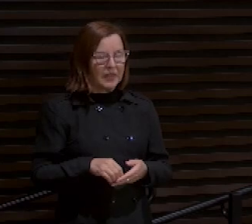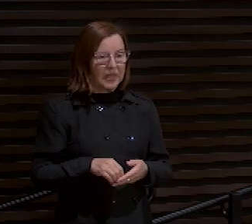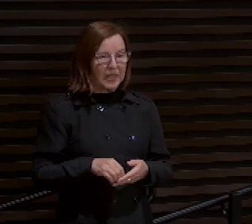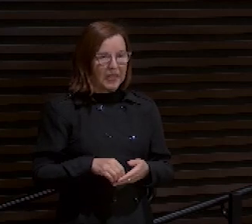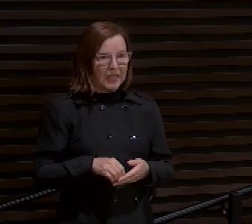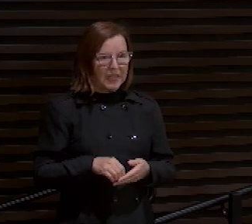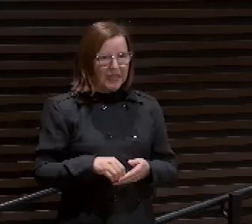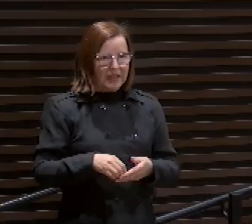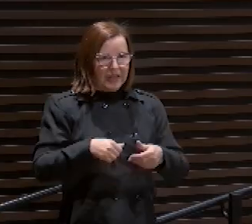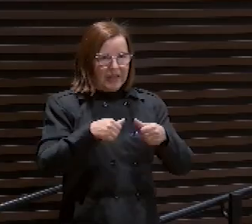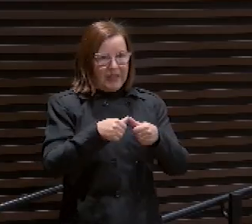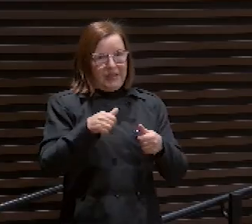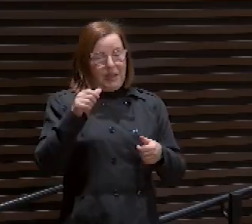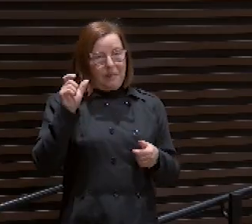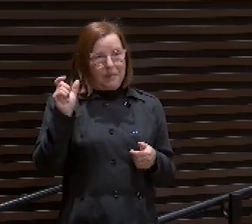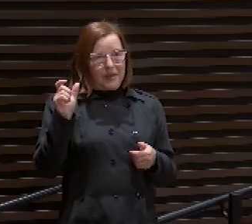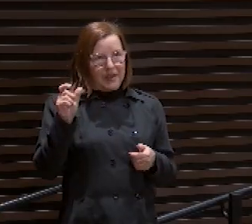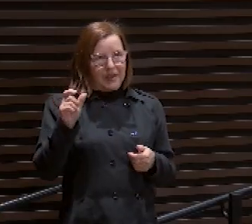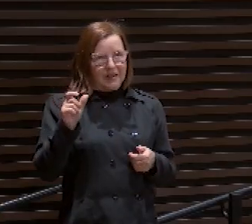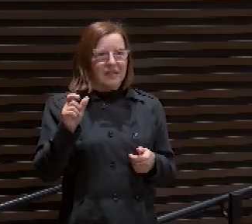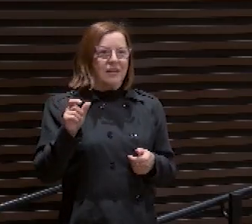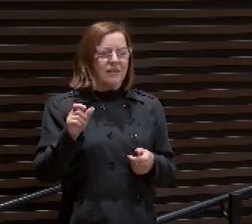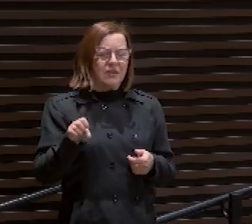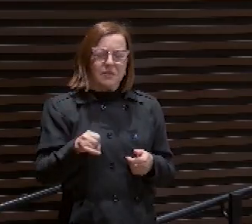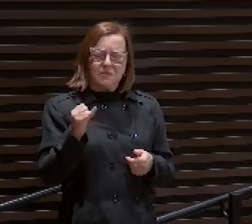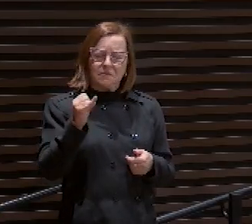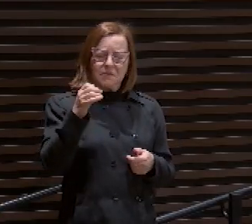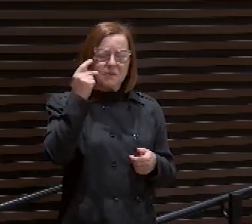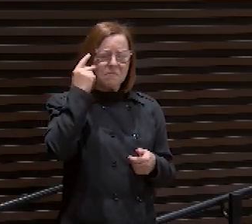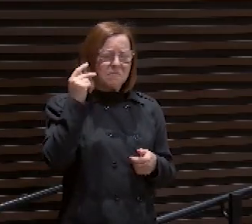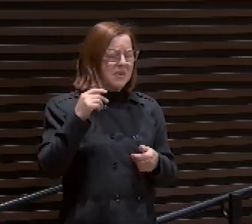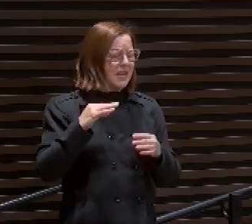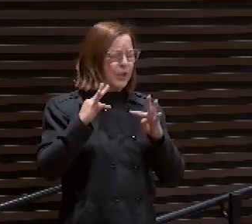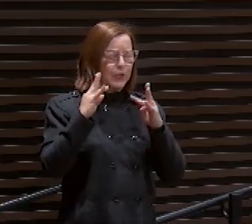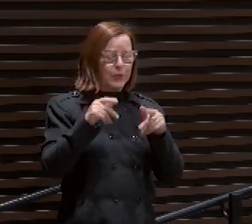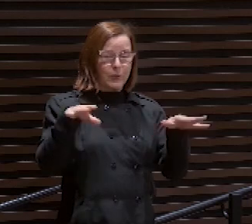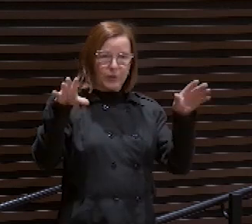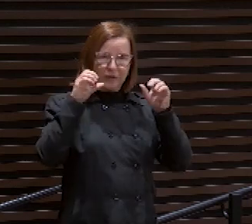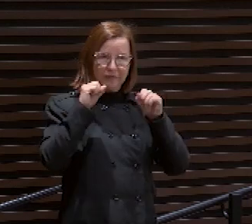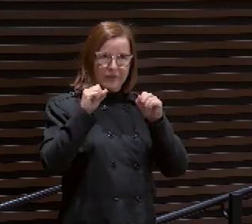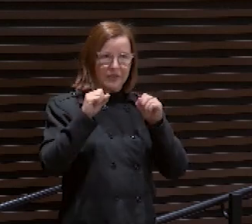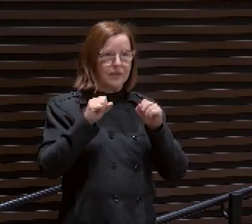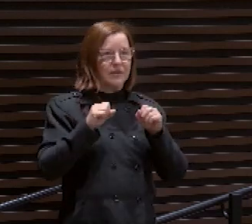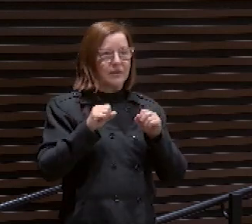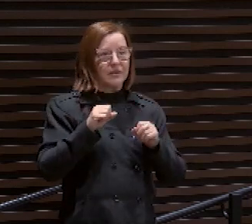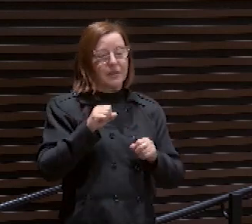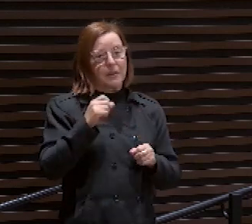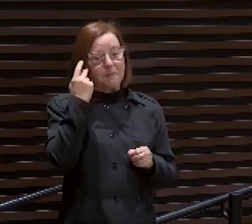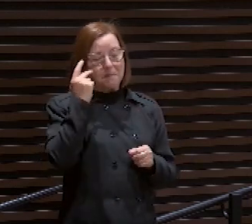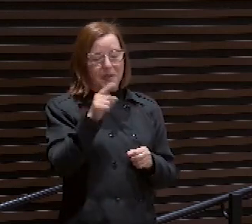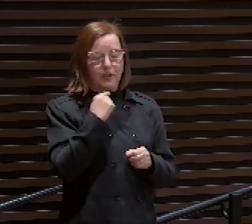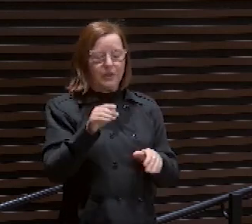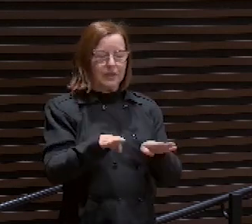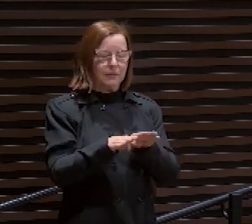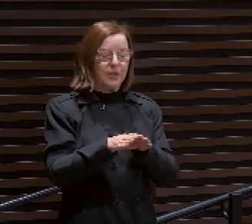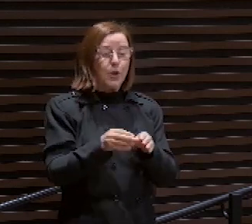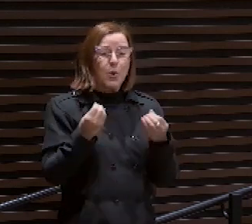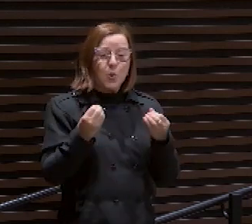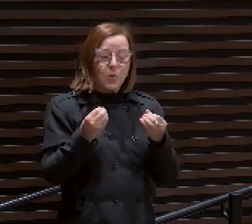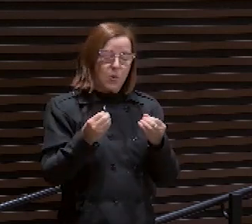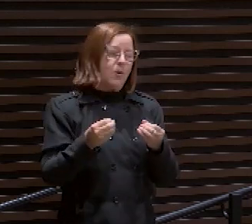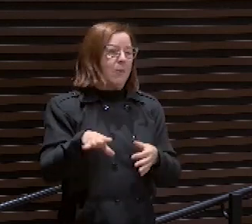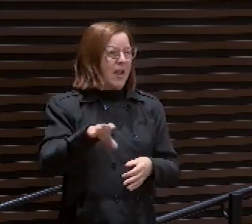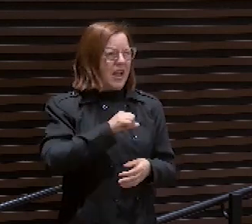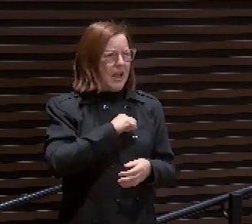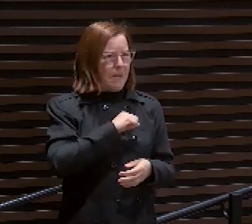impactante para todos aqueles que estavam vindo, inclusive para nós. Como nós podemos amar os nossos inimigos, amar aqueles que nos